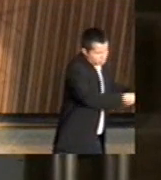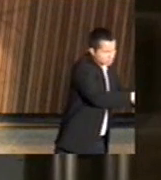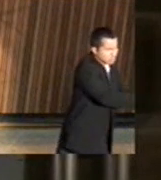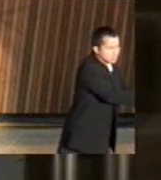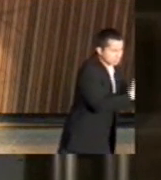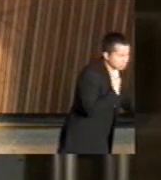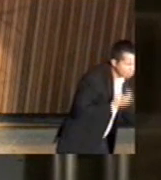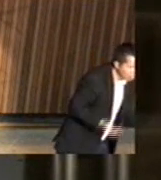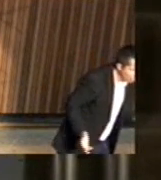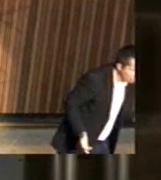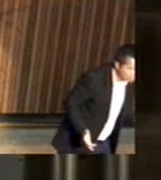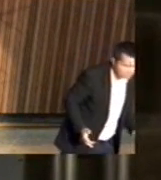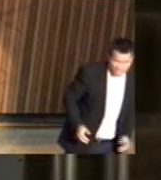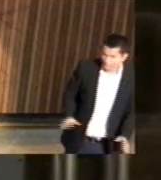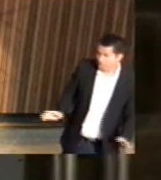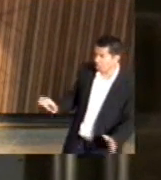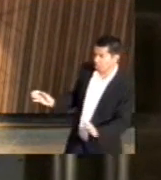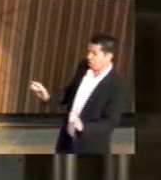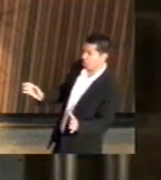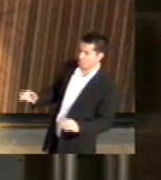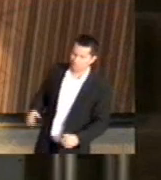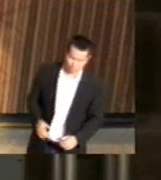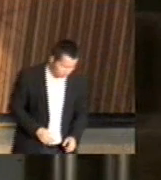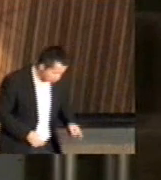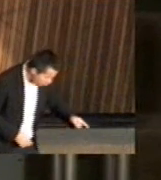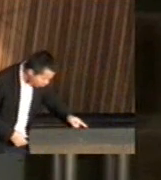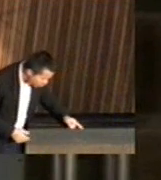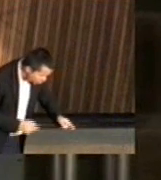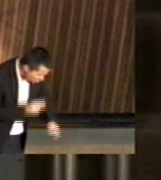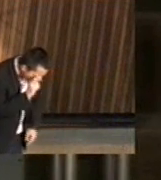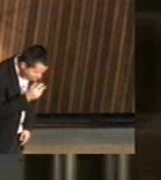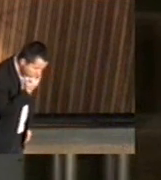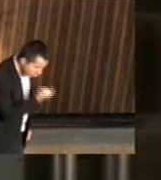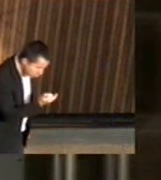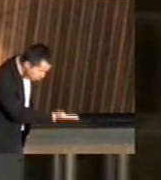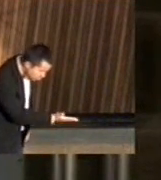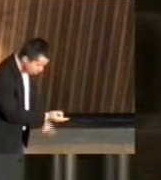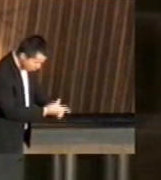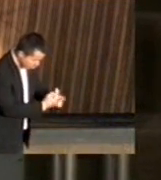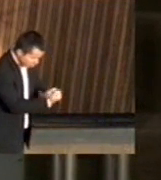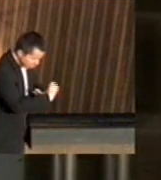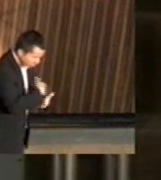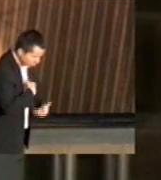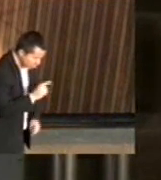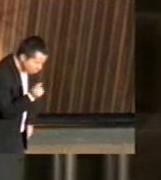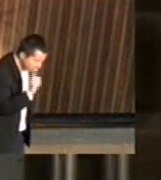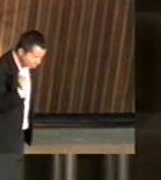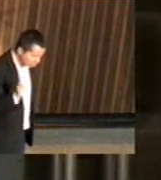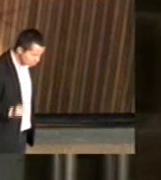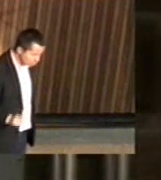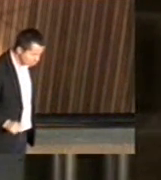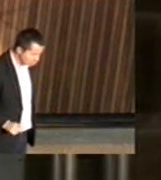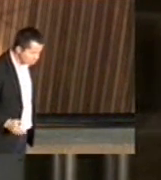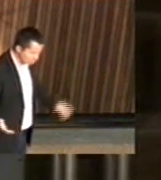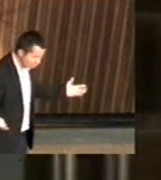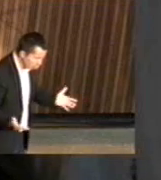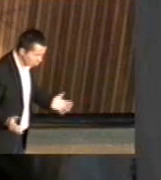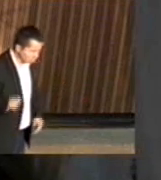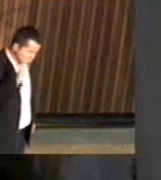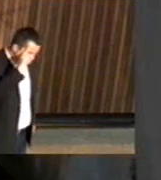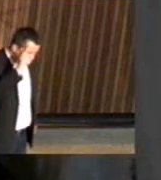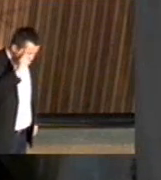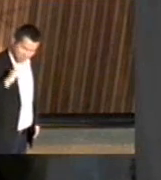não tinha pecado, diz a Bíblia, se fez pecado por nós. E a Bíblia diz que essa morte não era apenas